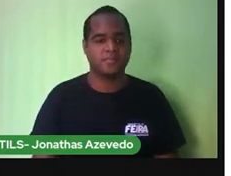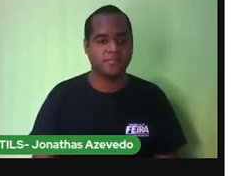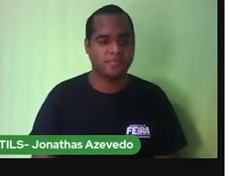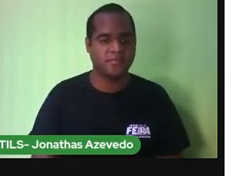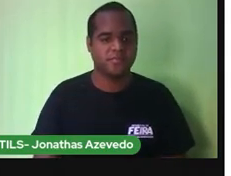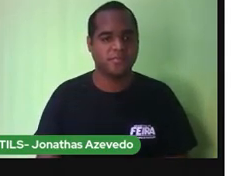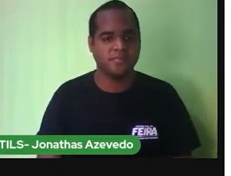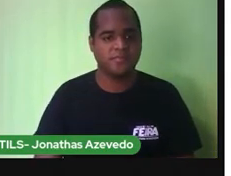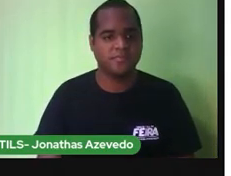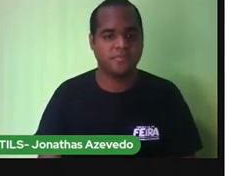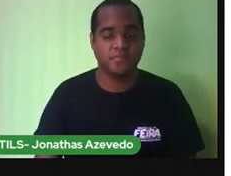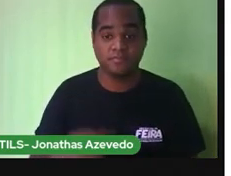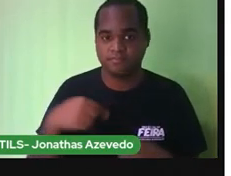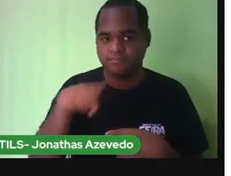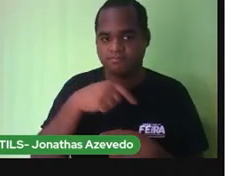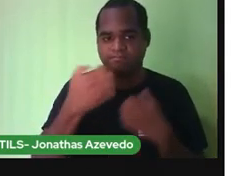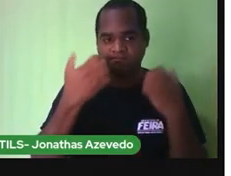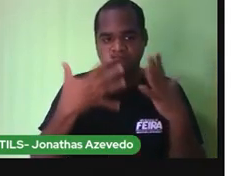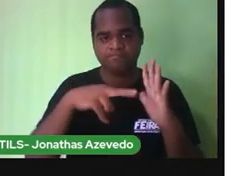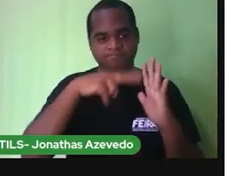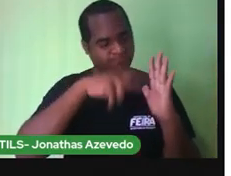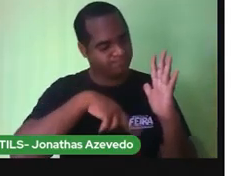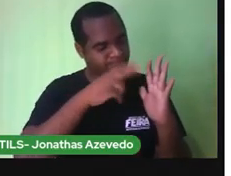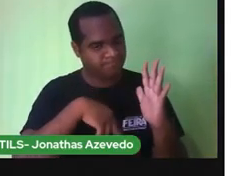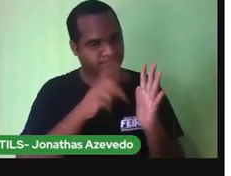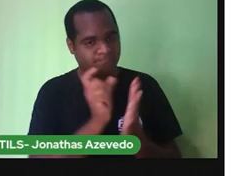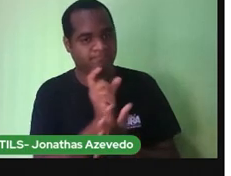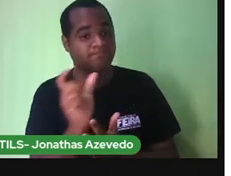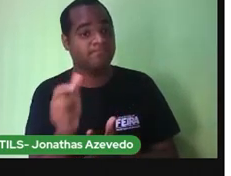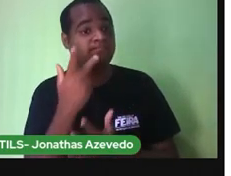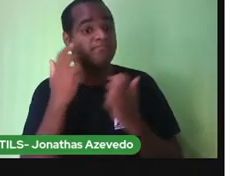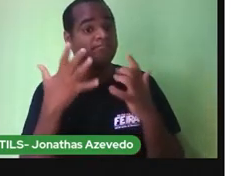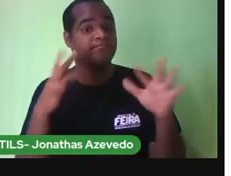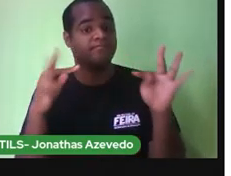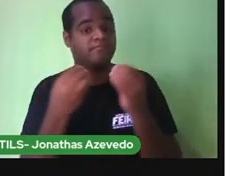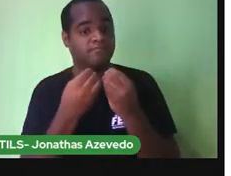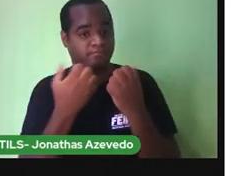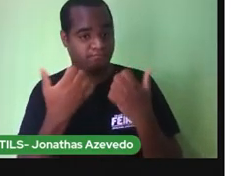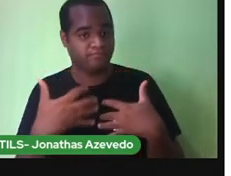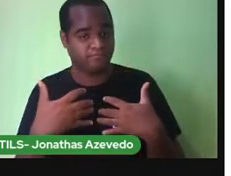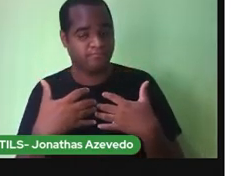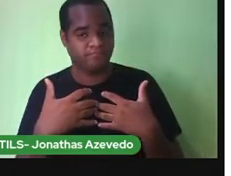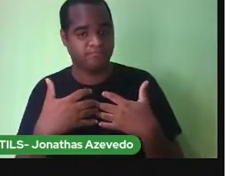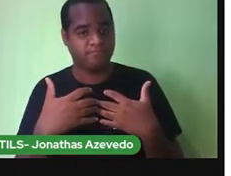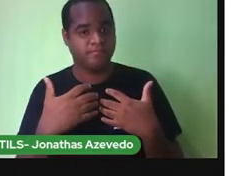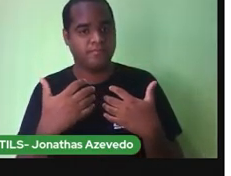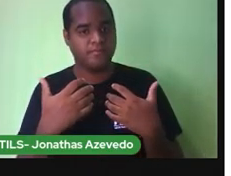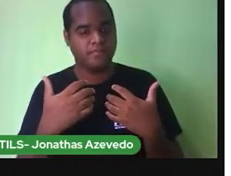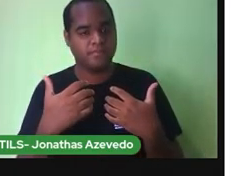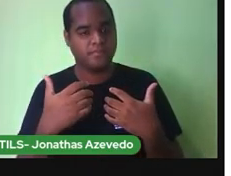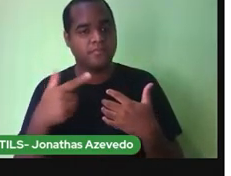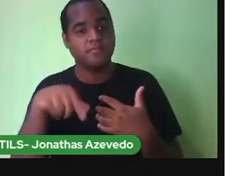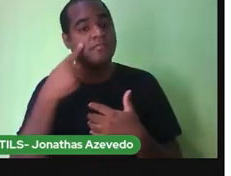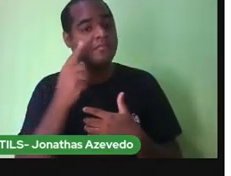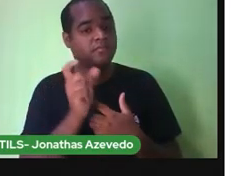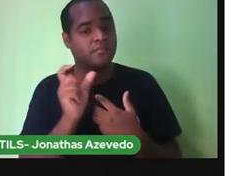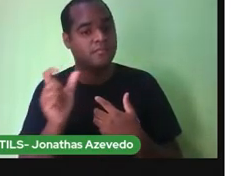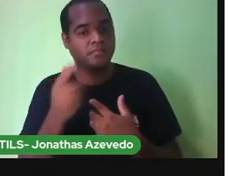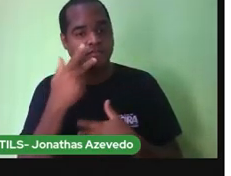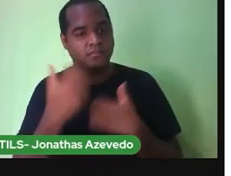e nós fizemos a leitura da palavra I eira exemplos a leitura da palavra em sílabas